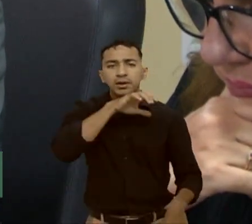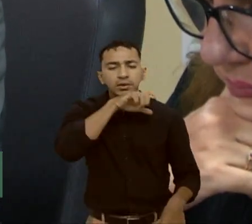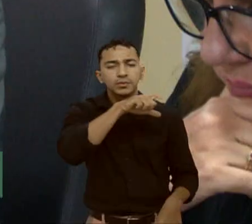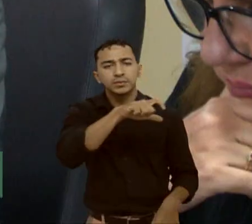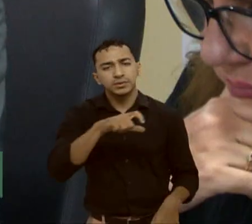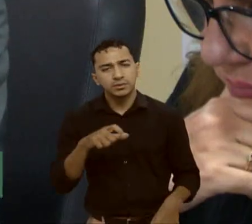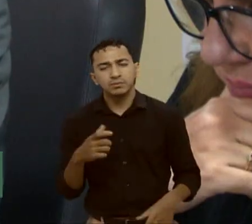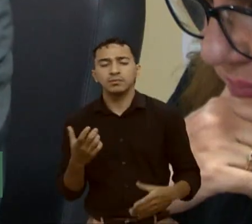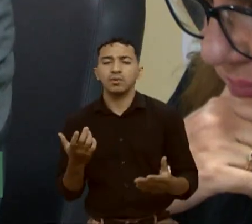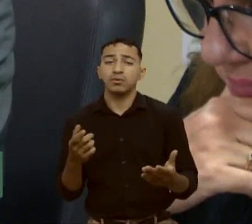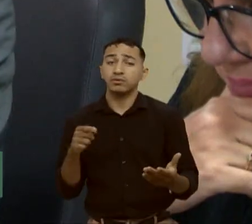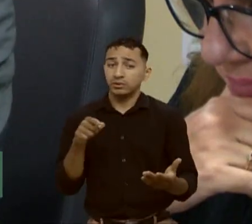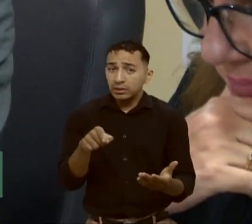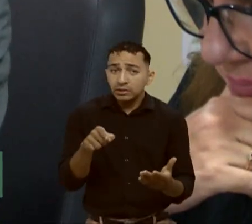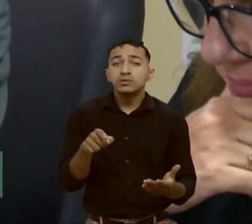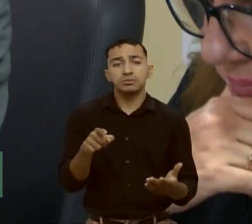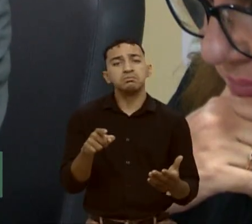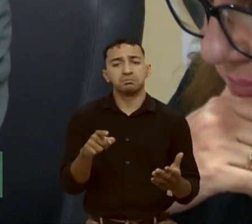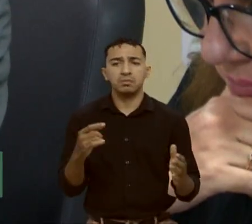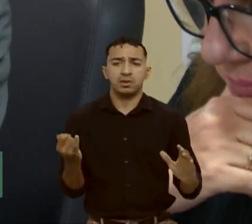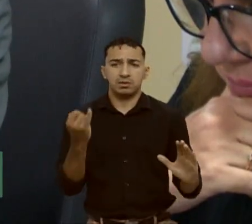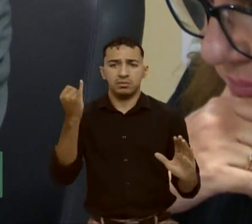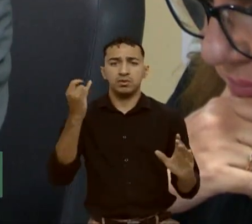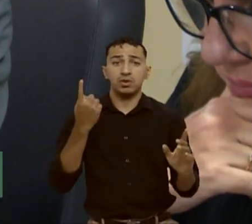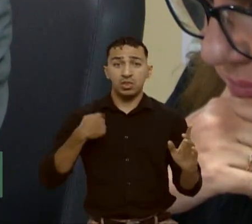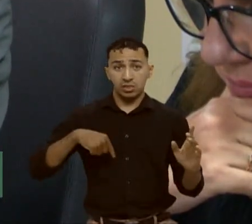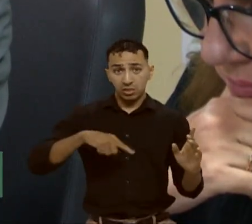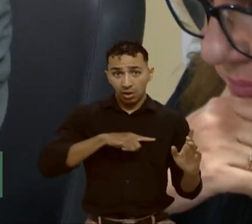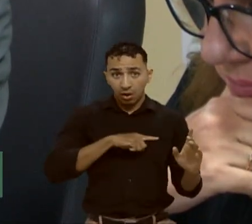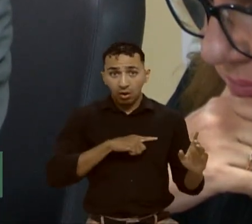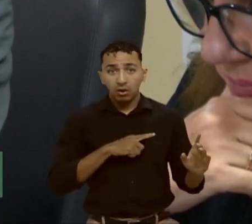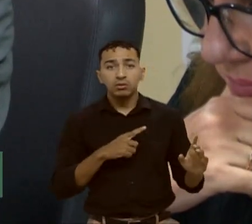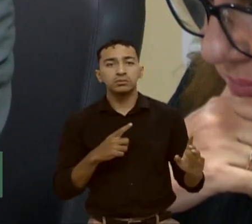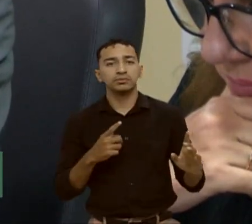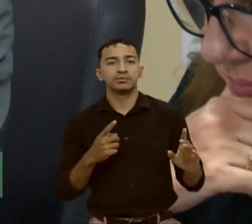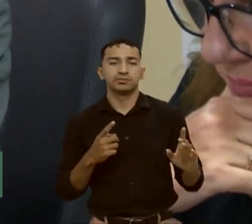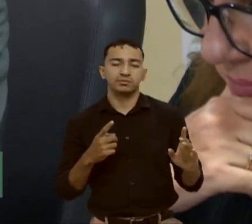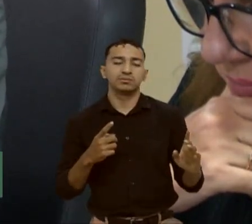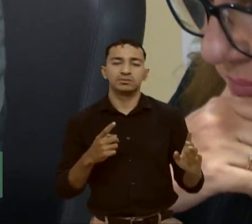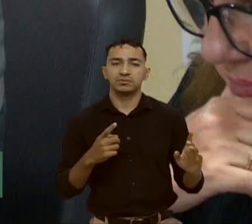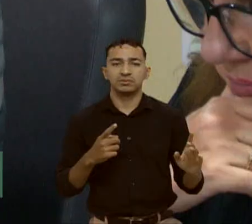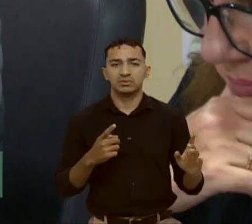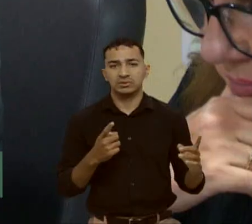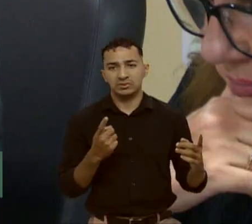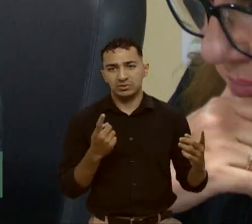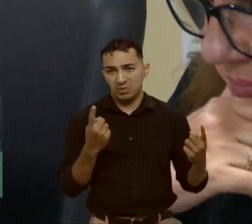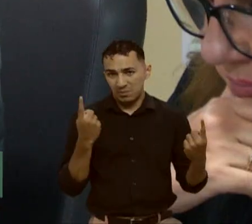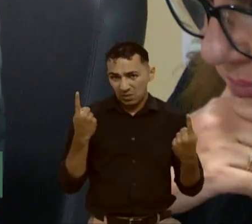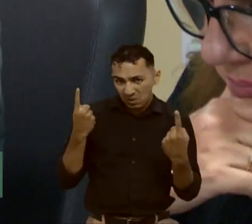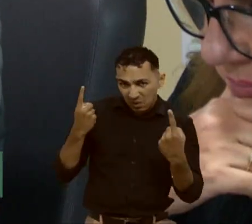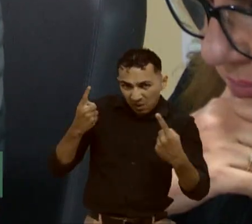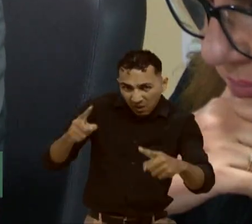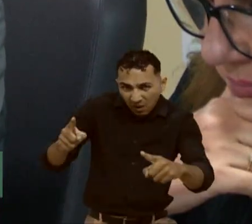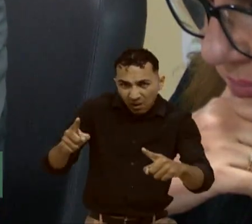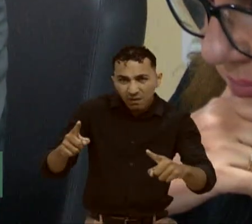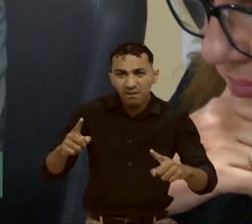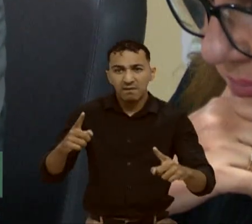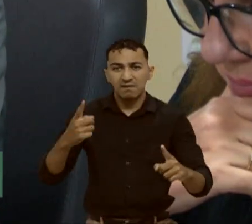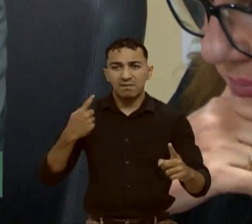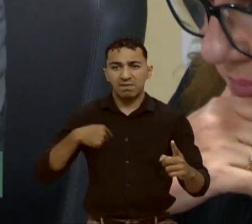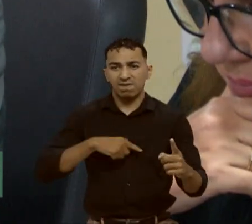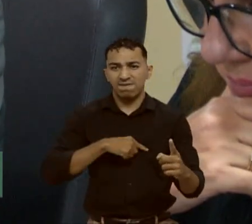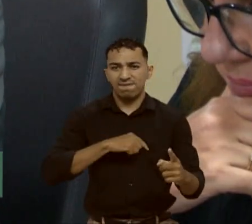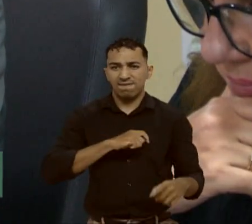está ao lado nesse momento. Não estamos nós, como a doutora ressaltou, querendo trazer uma visão maniqueísta